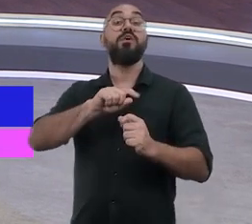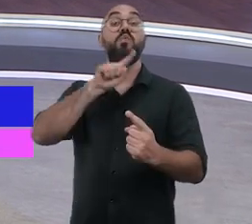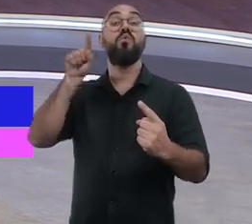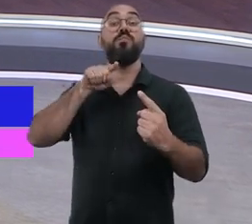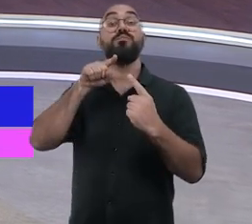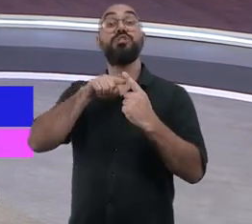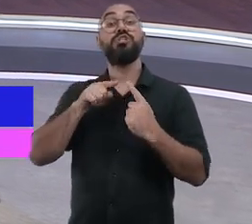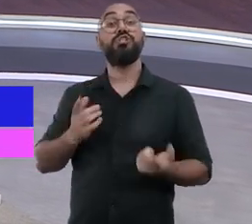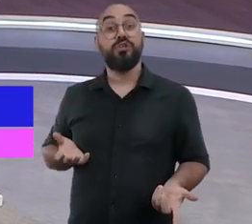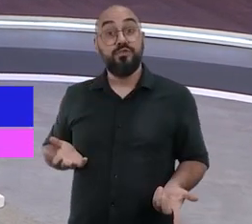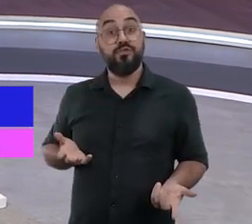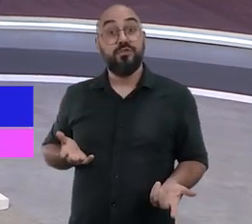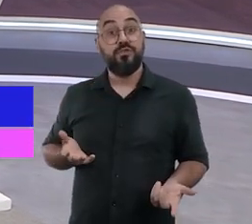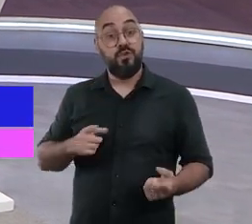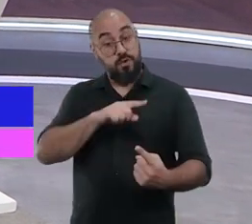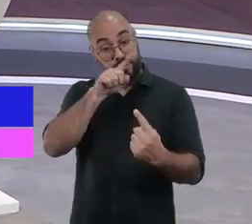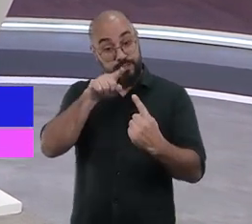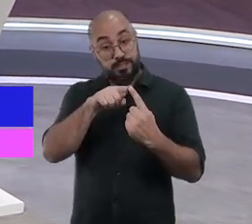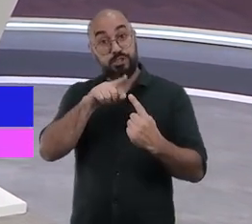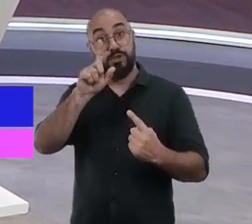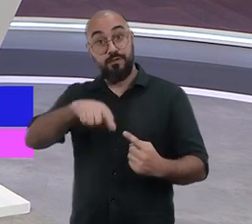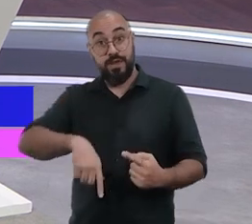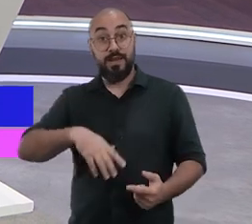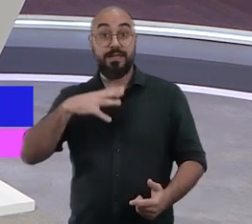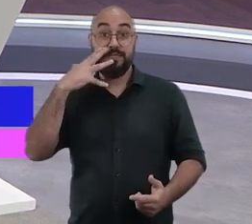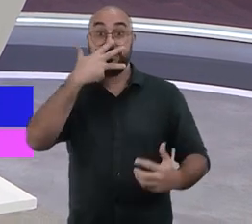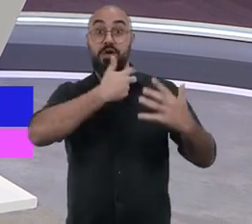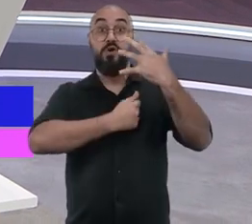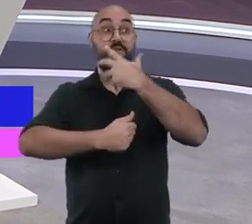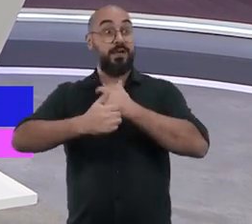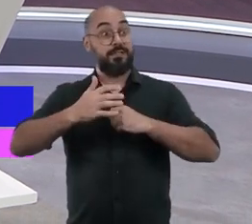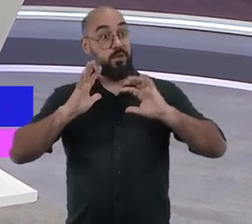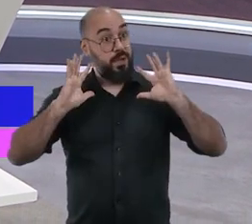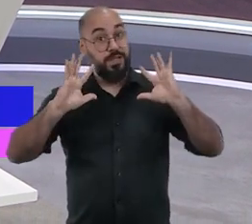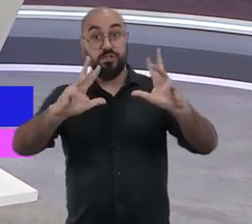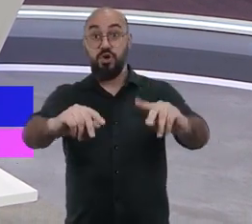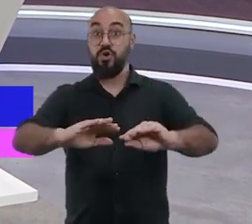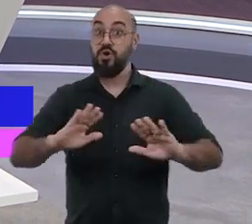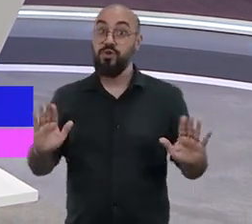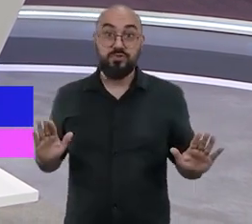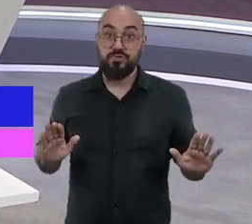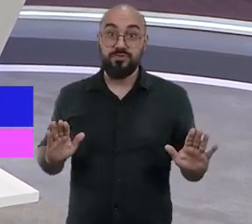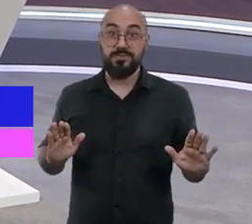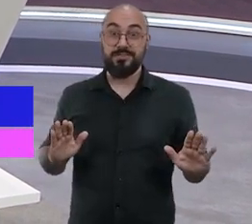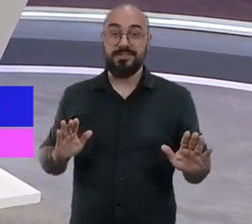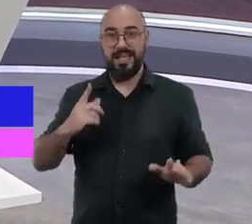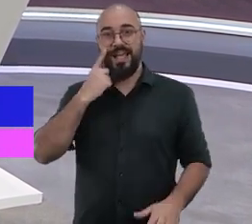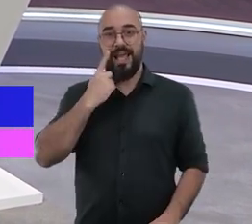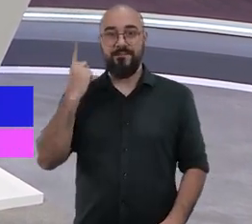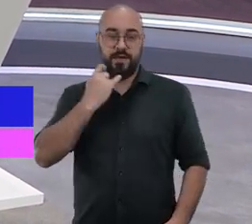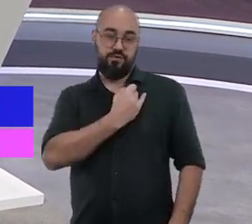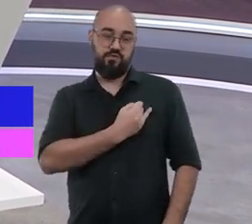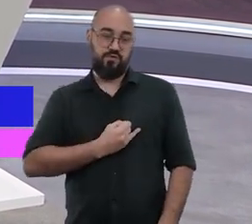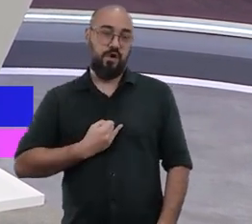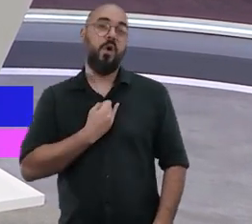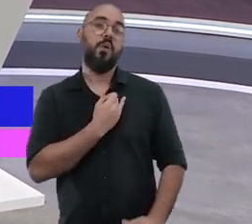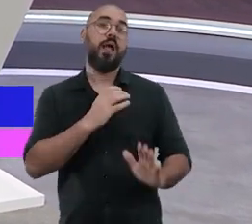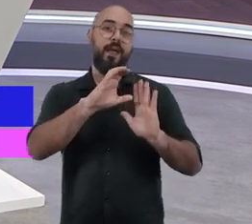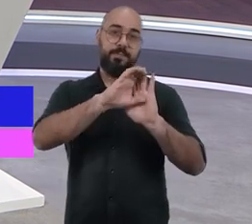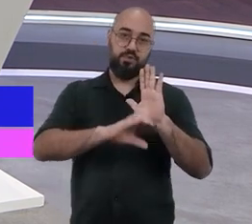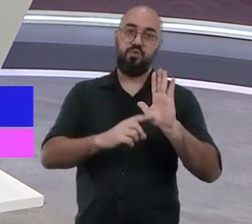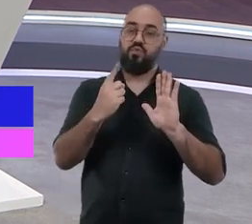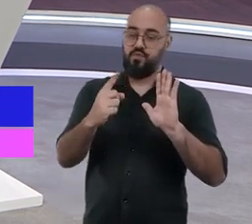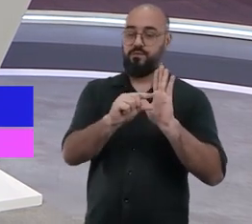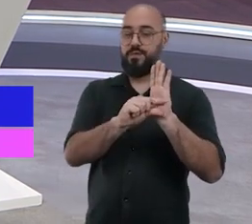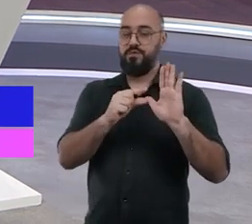propósito, para cumprir o objetivo de Deus em nos salvar. Quando vamos para João, capítulo 1,